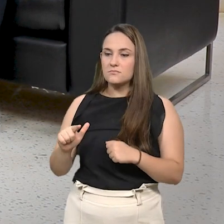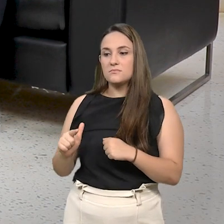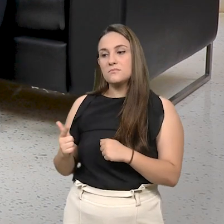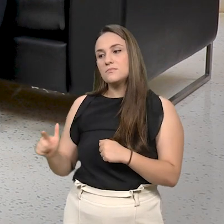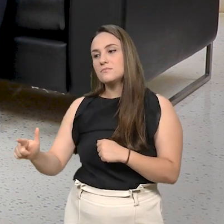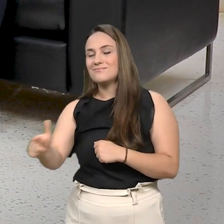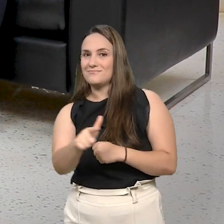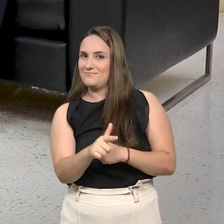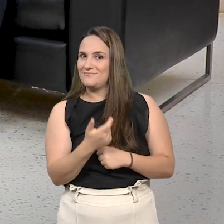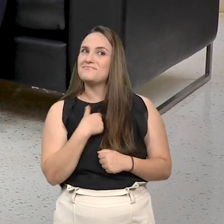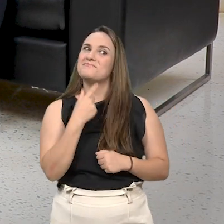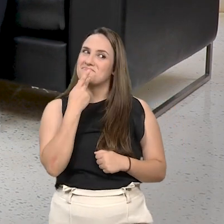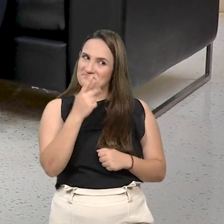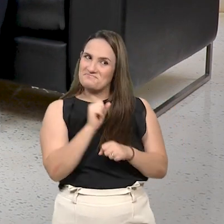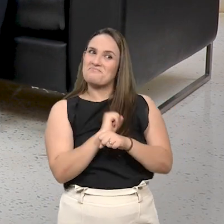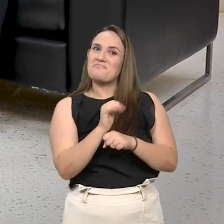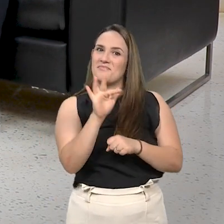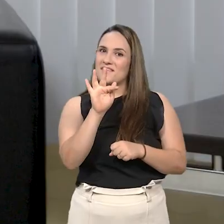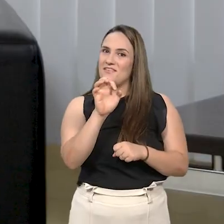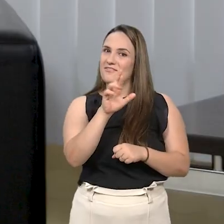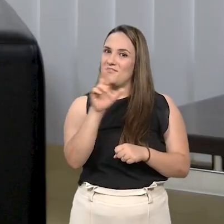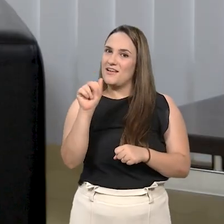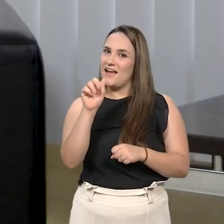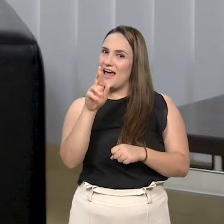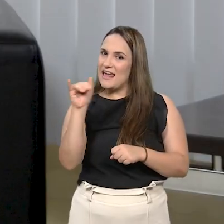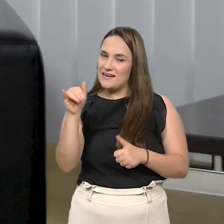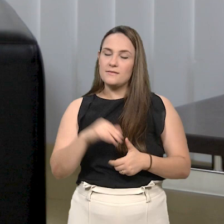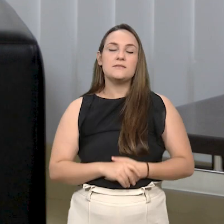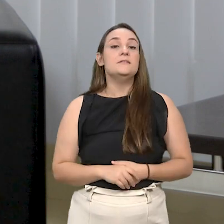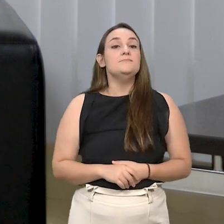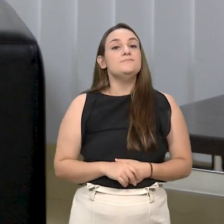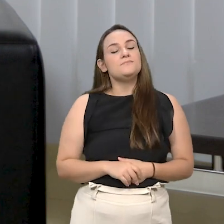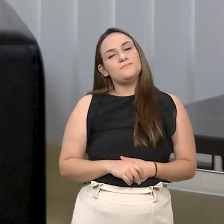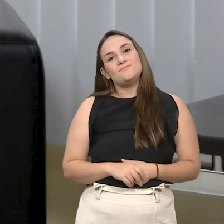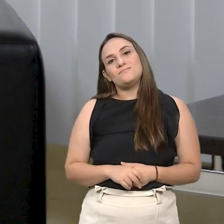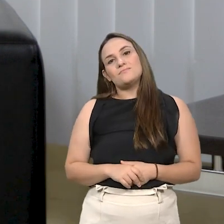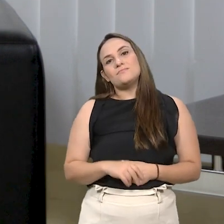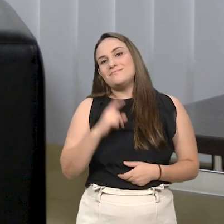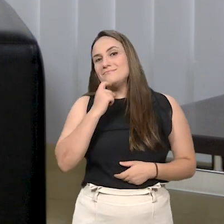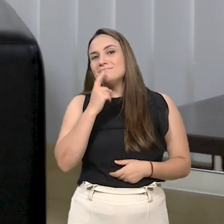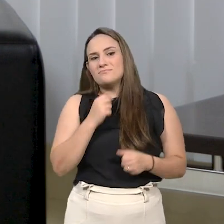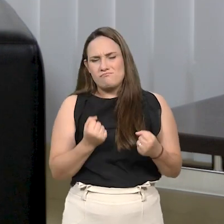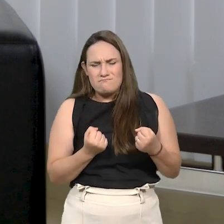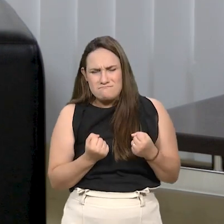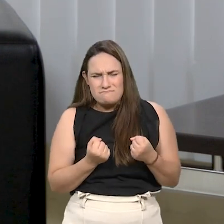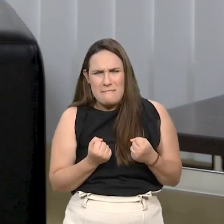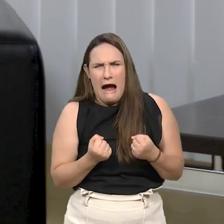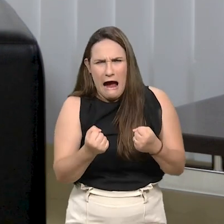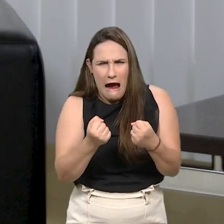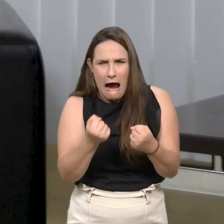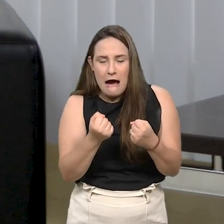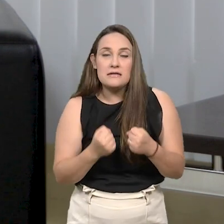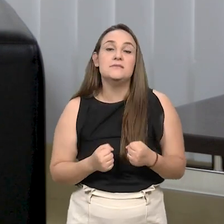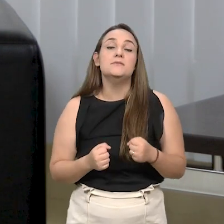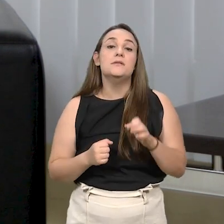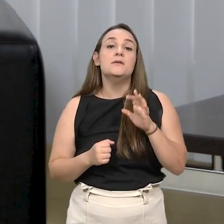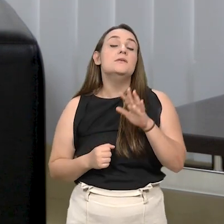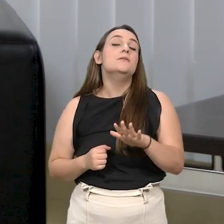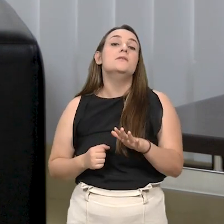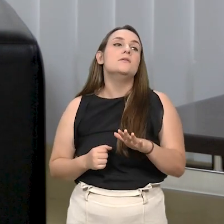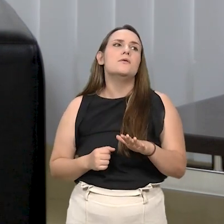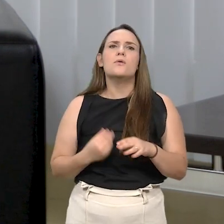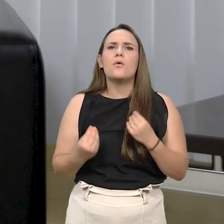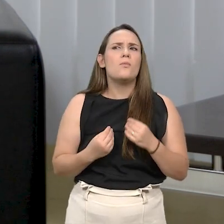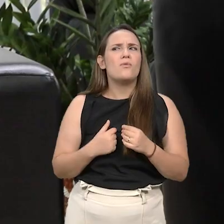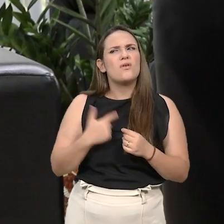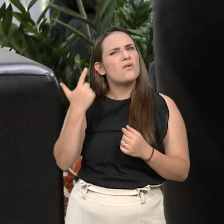Lá vem a Ferrari. Isso. E só para as pessoas entenderem também, como acessam o CPE Atende, onde